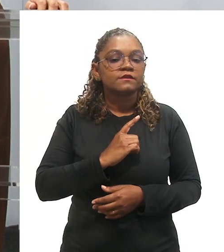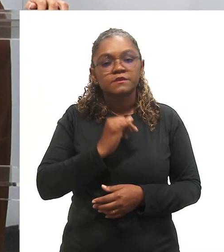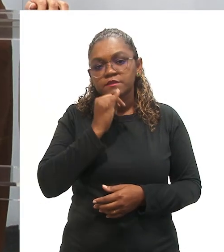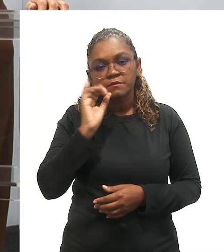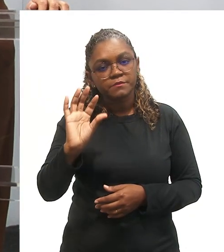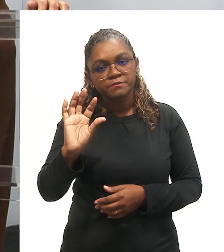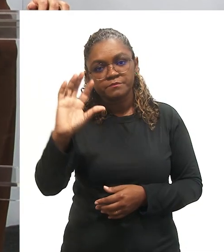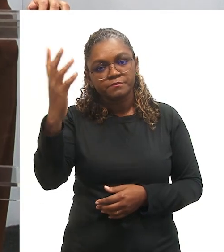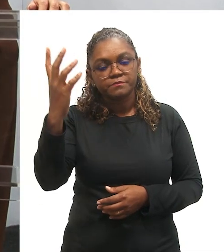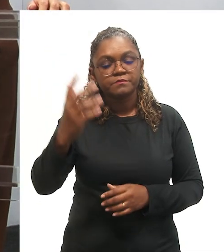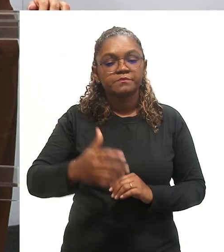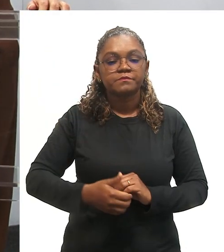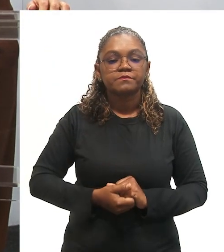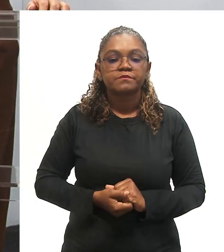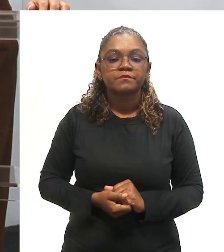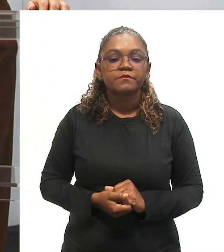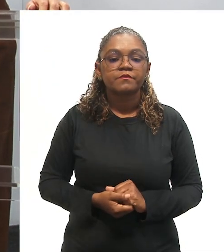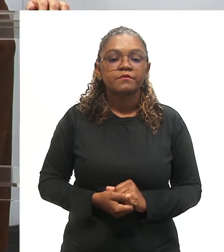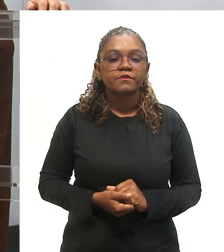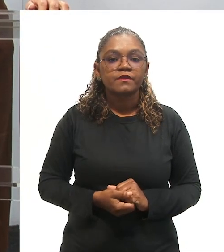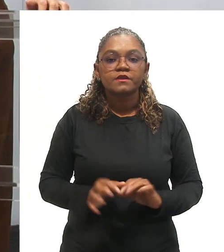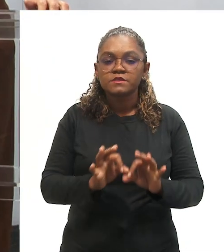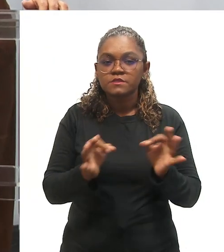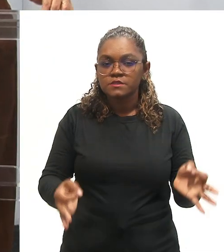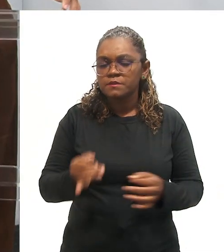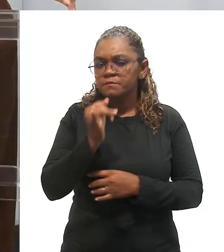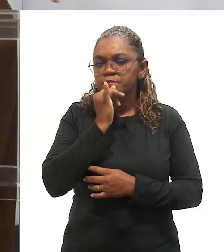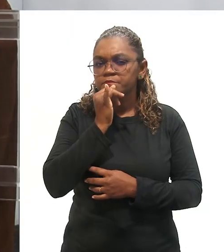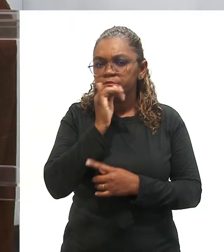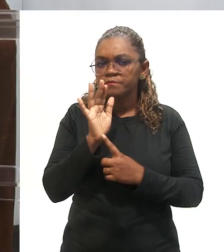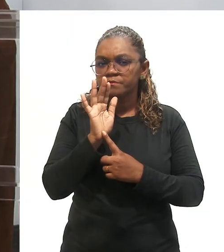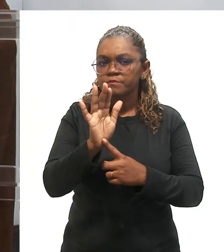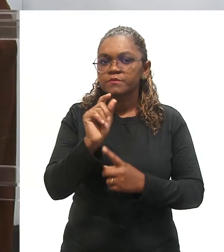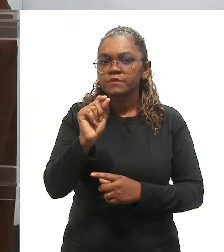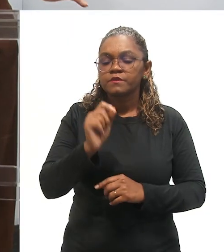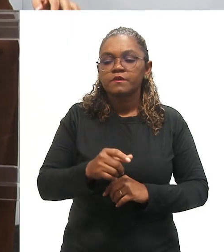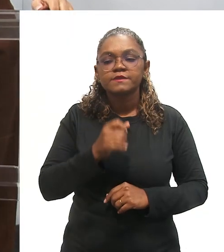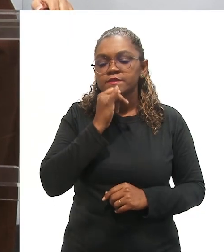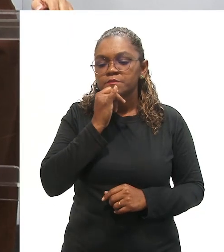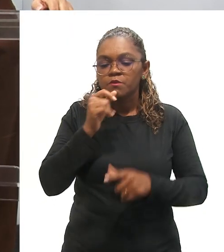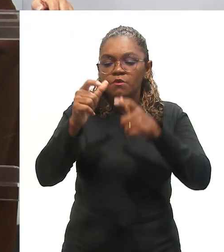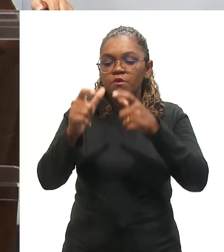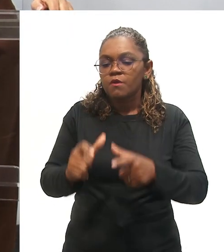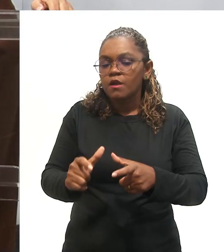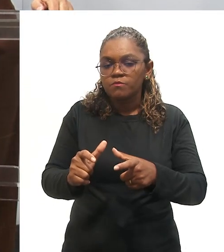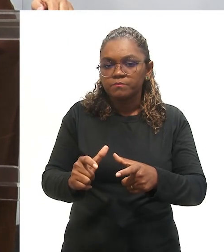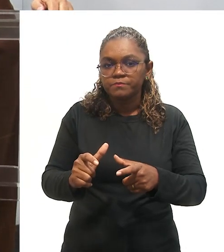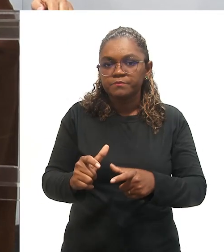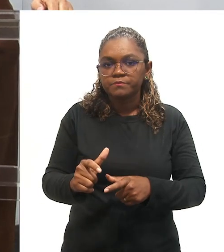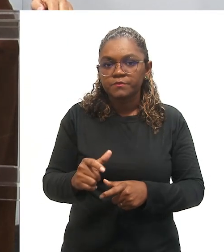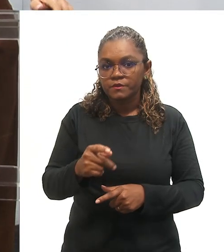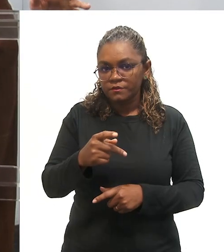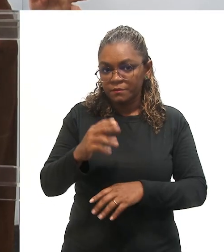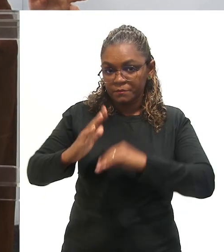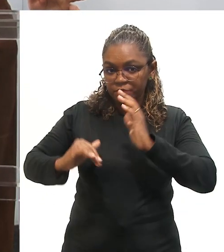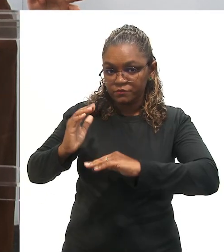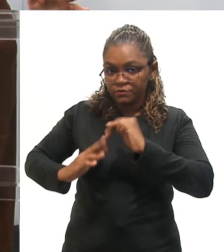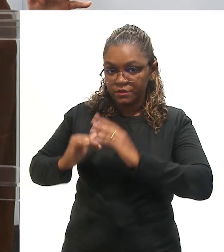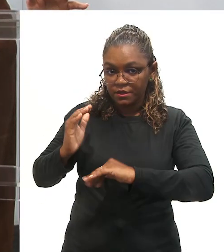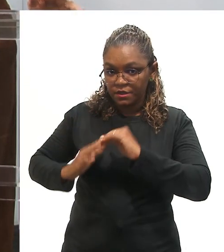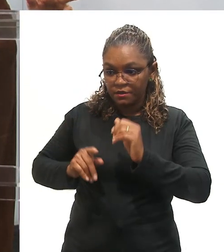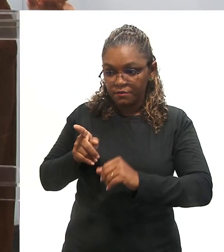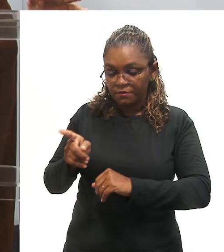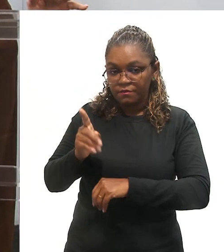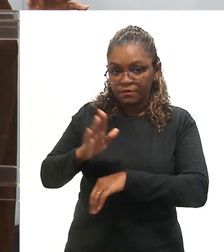em uma situação, num exemplo prático, em um determinado local, o contador